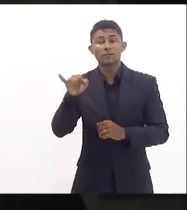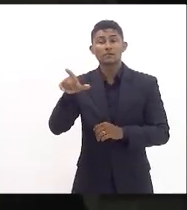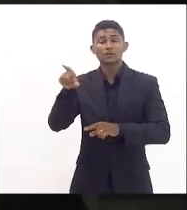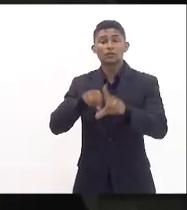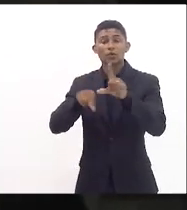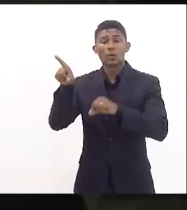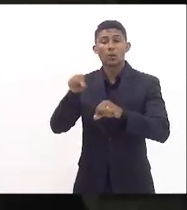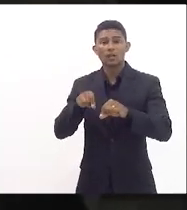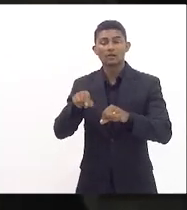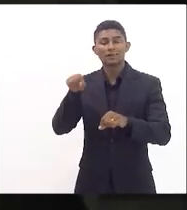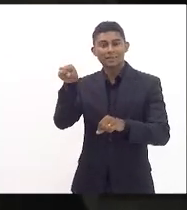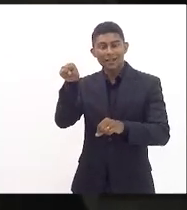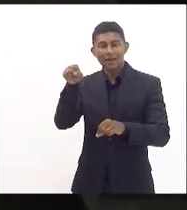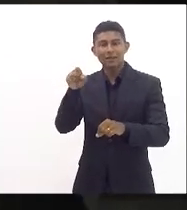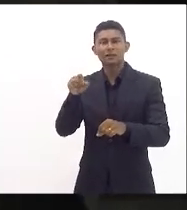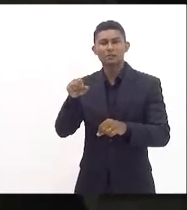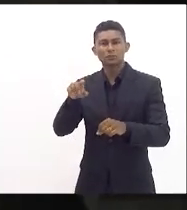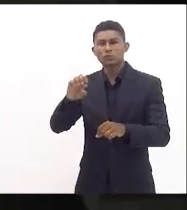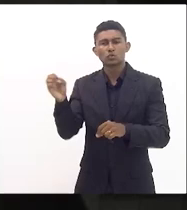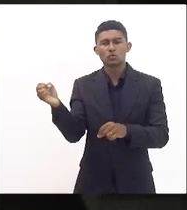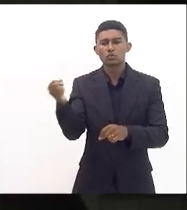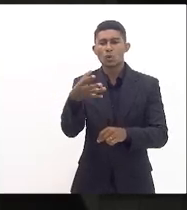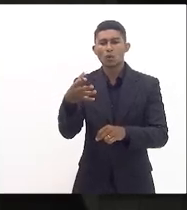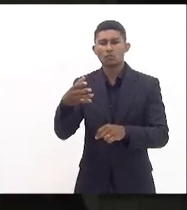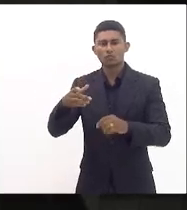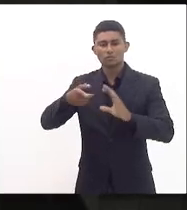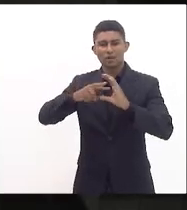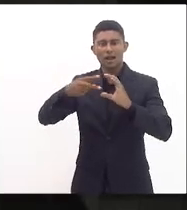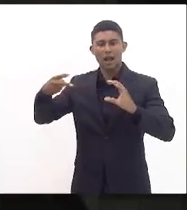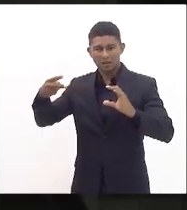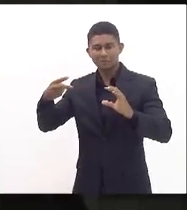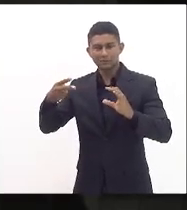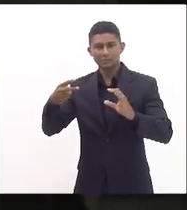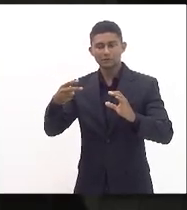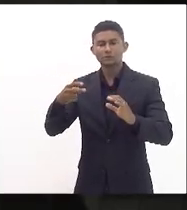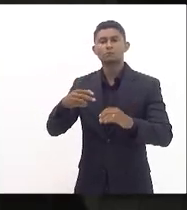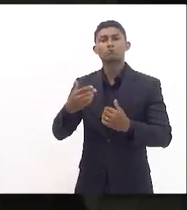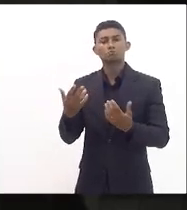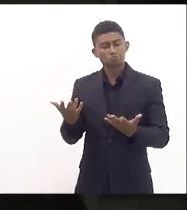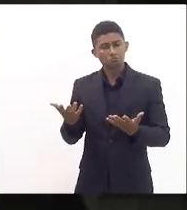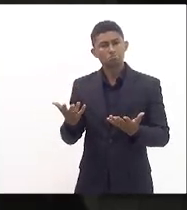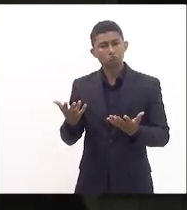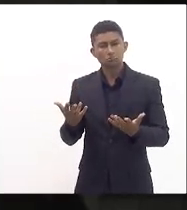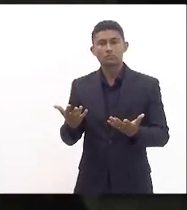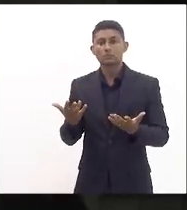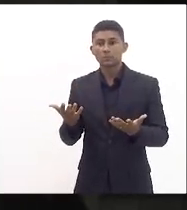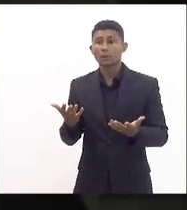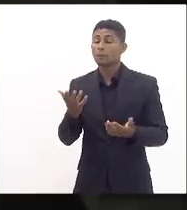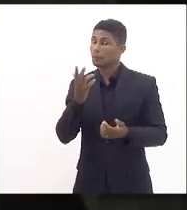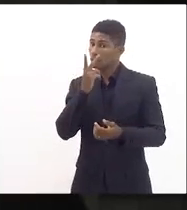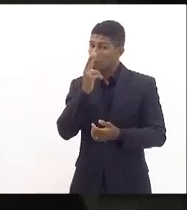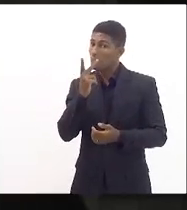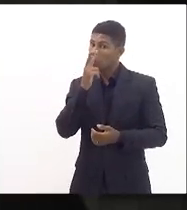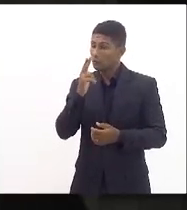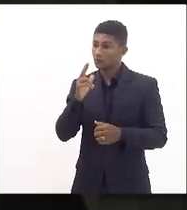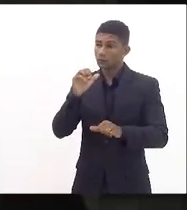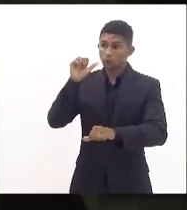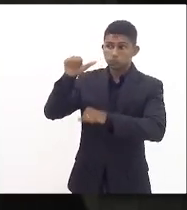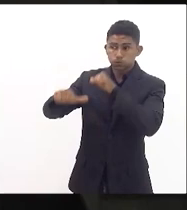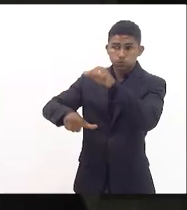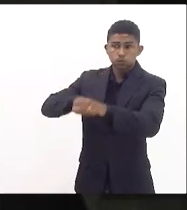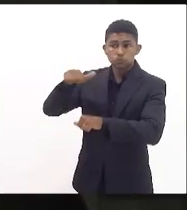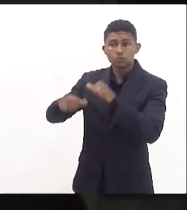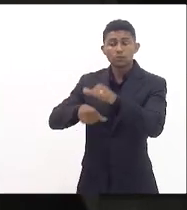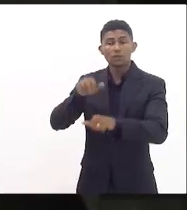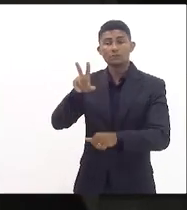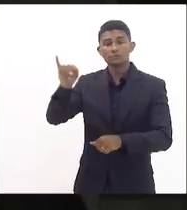parlamento francês, depois de escolher o presidente. E aí vai ser um outro jogo de composições, para ver